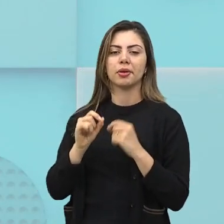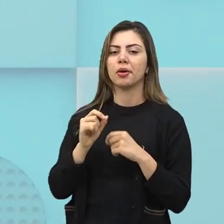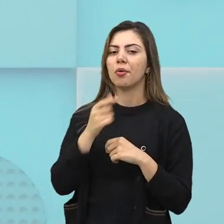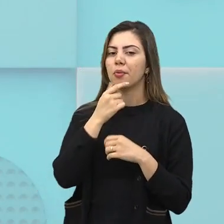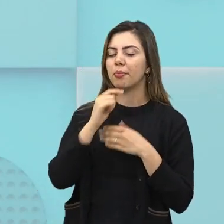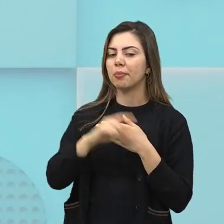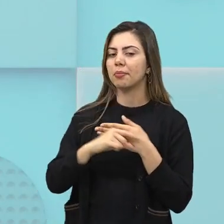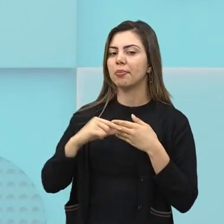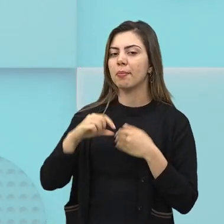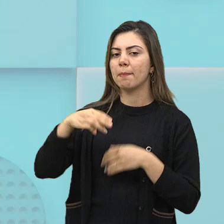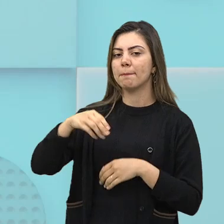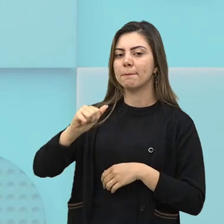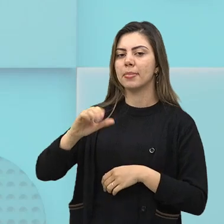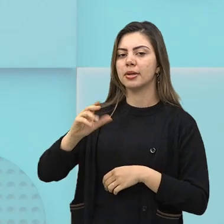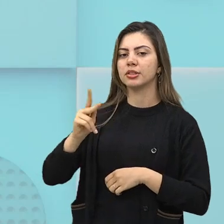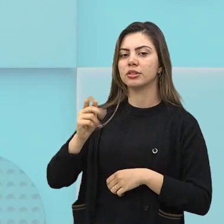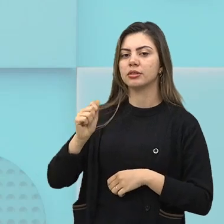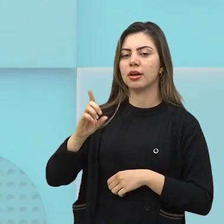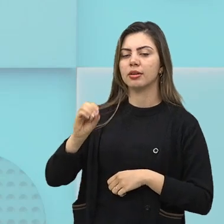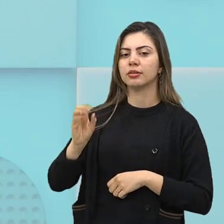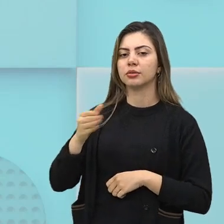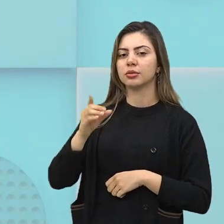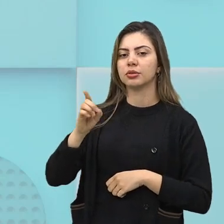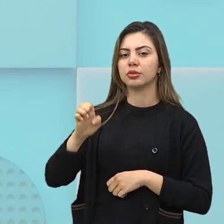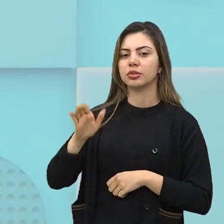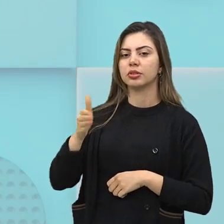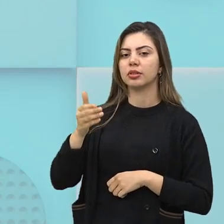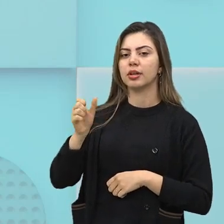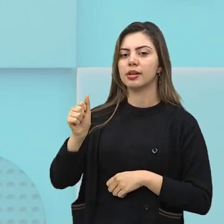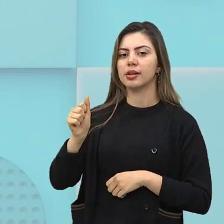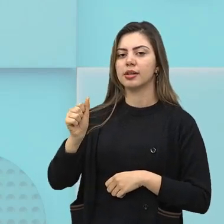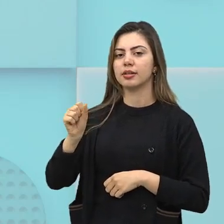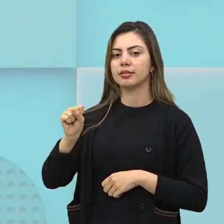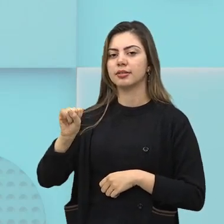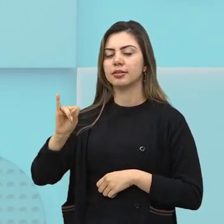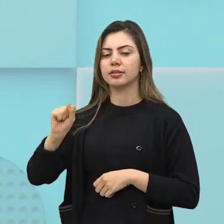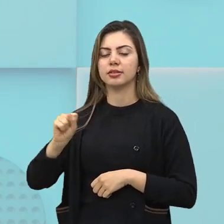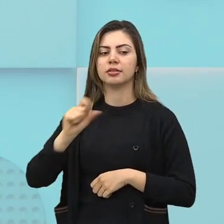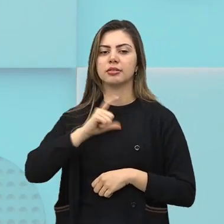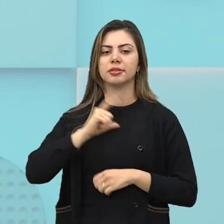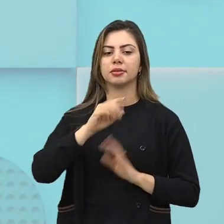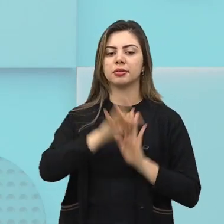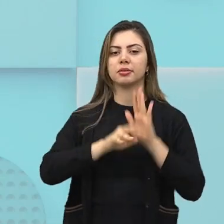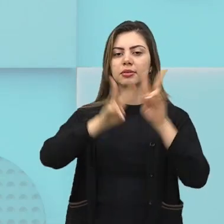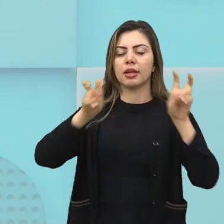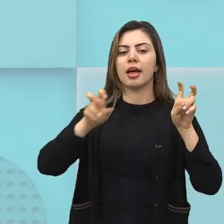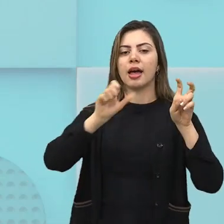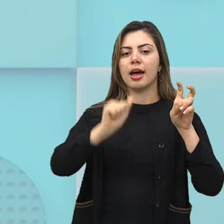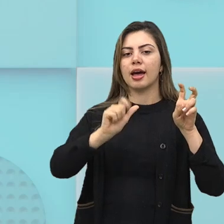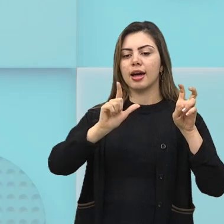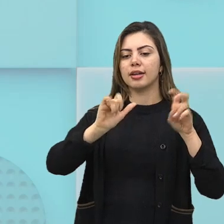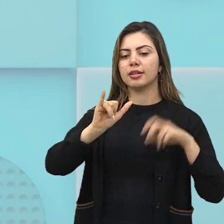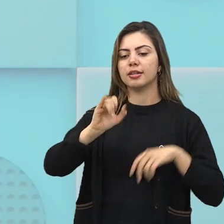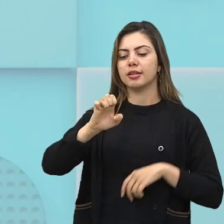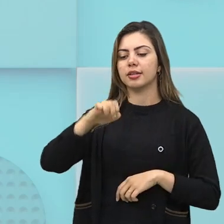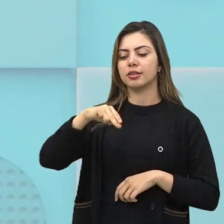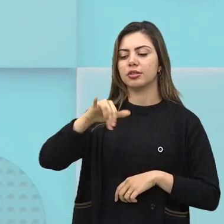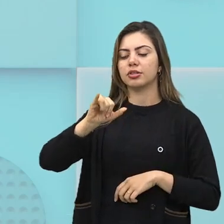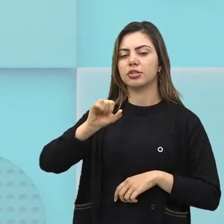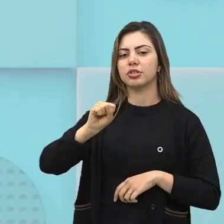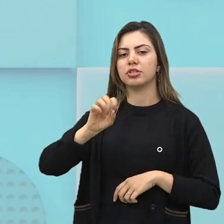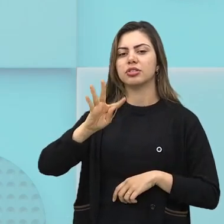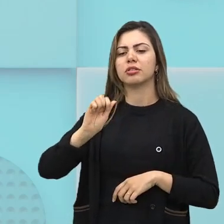escritor chamado Machado de Assis, o alienista. Alienista é uma forma de